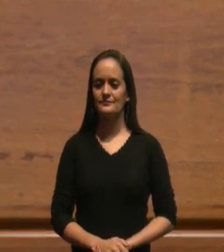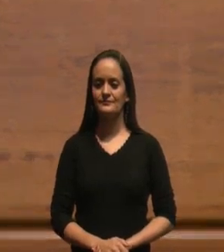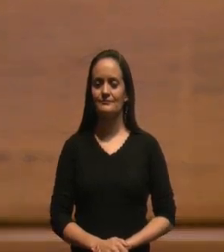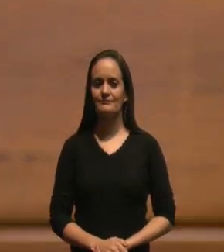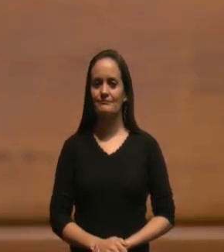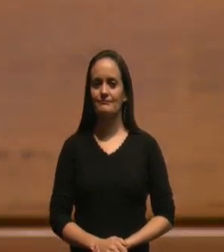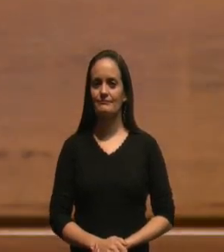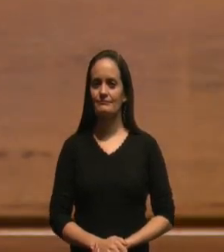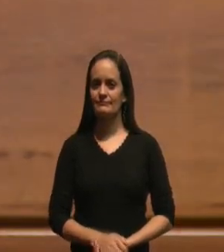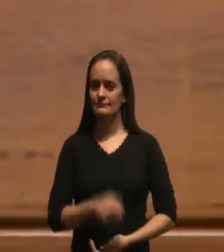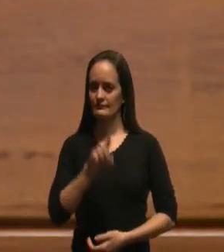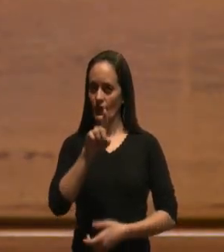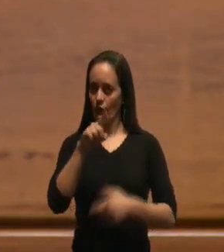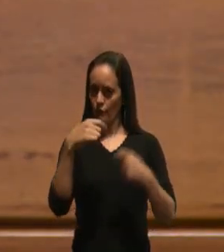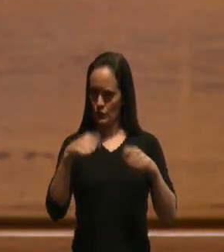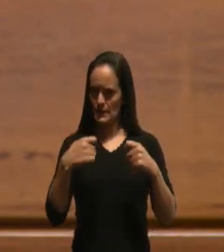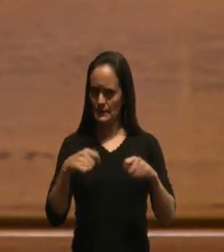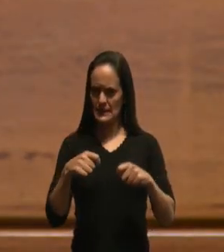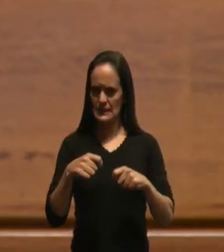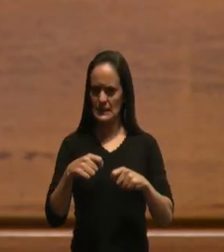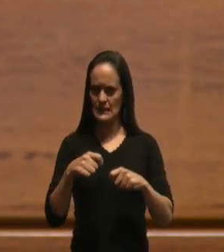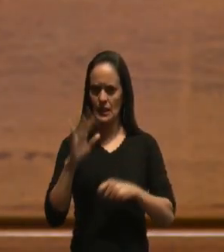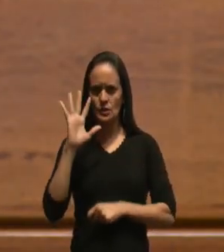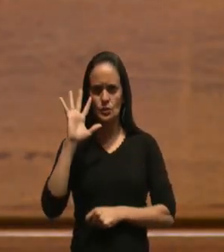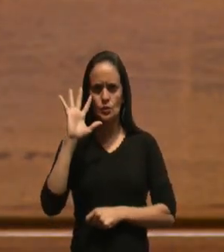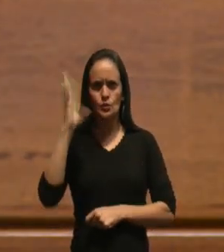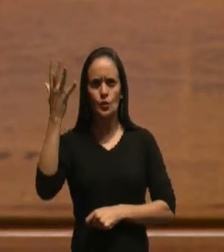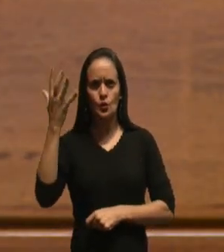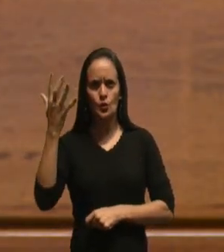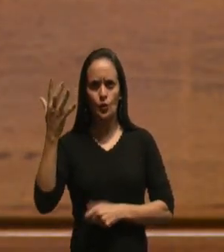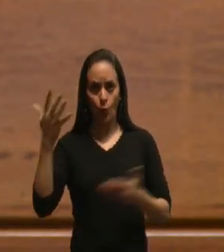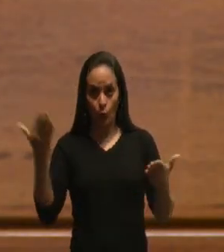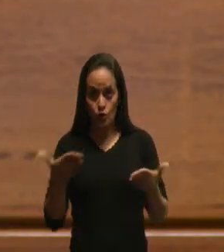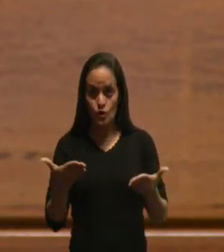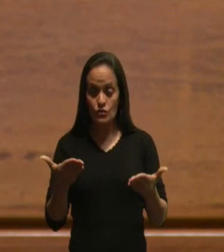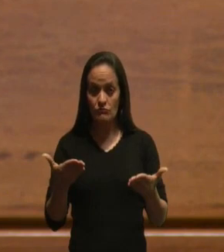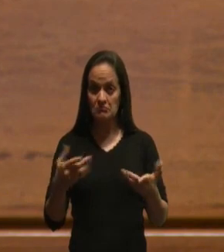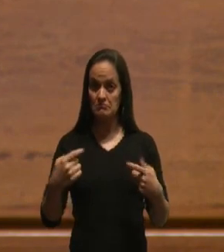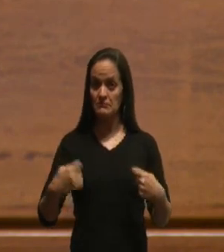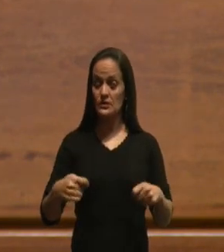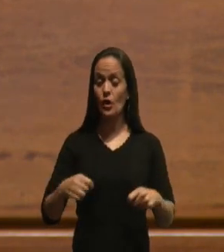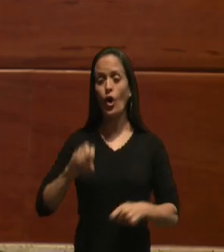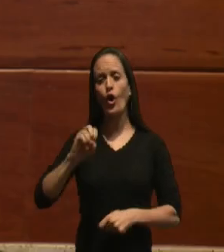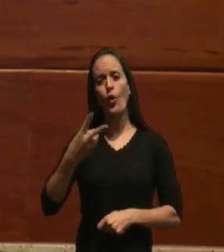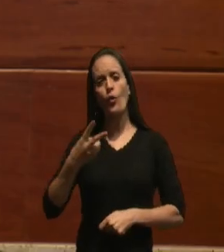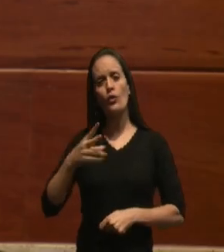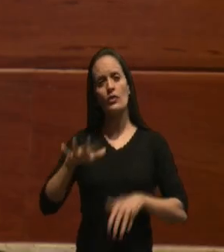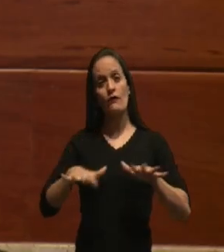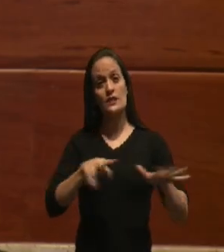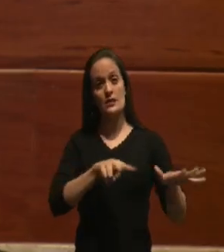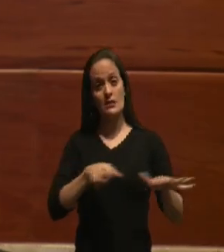Você precisa tomar alguma decisão importante hoje ou durante esta semana?